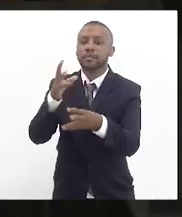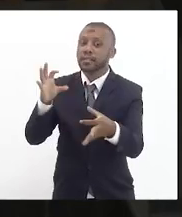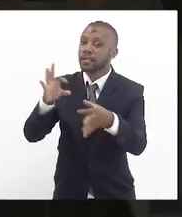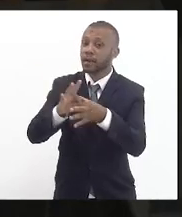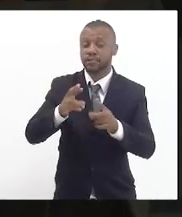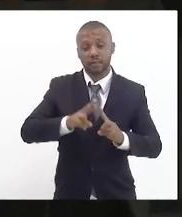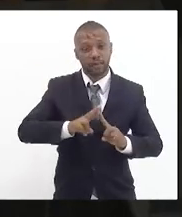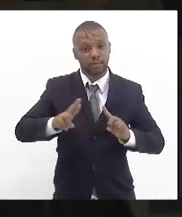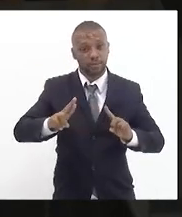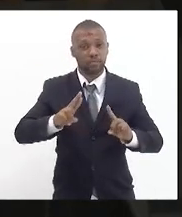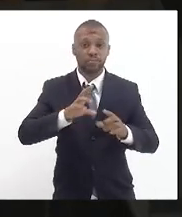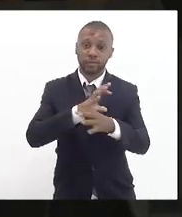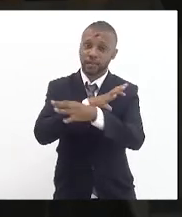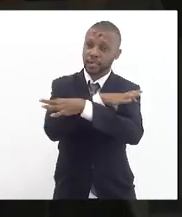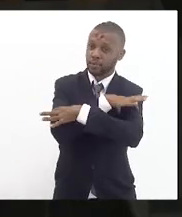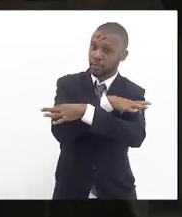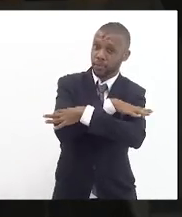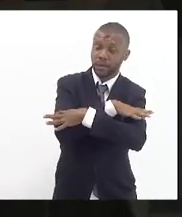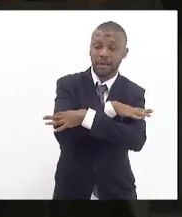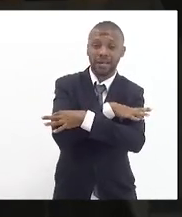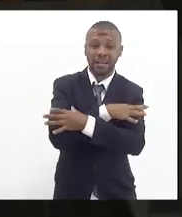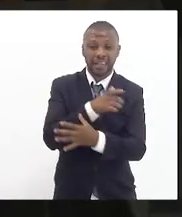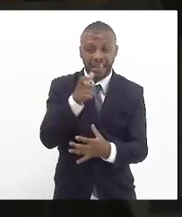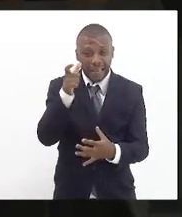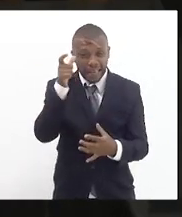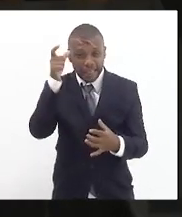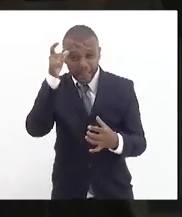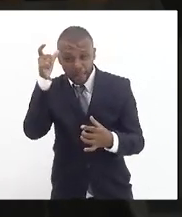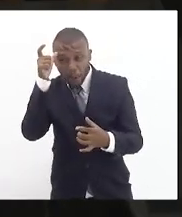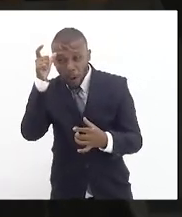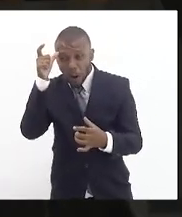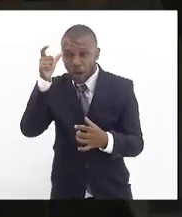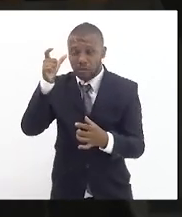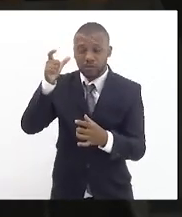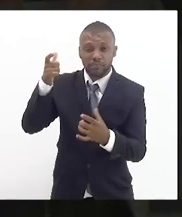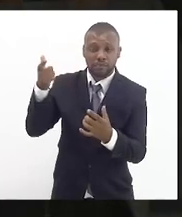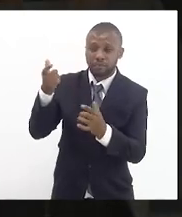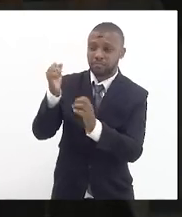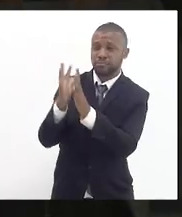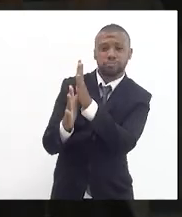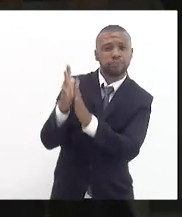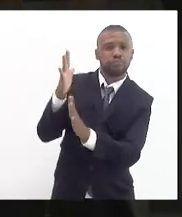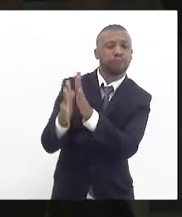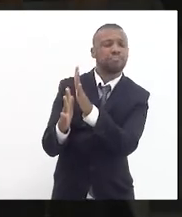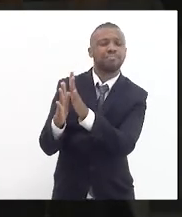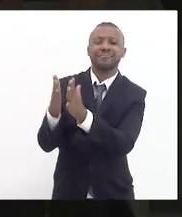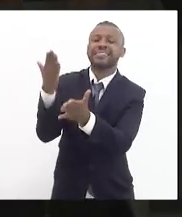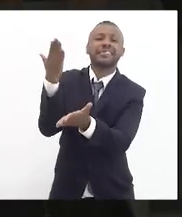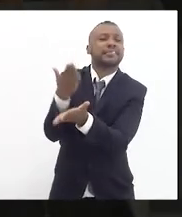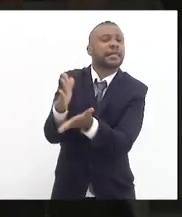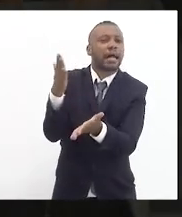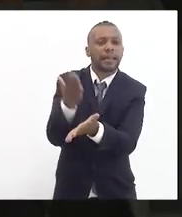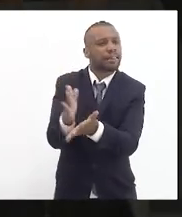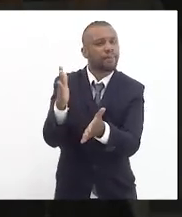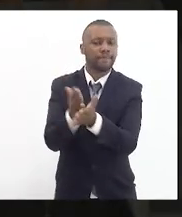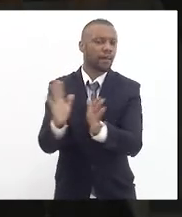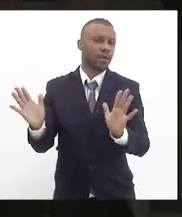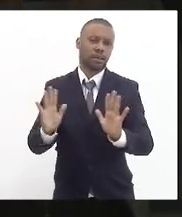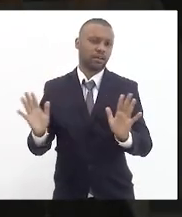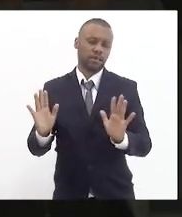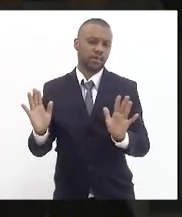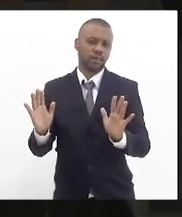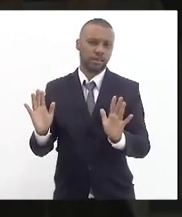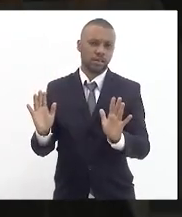Candomblé não tem nada a ver com o diabo demônio Lúcifer ou qualquer outro